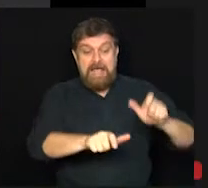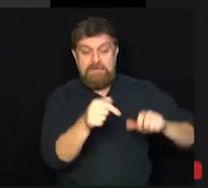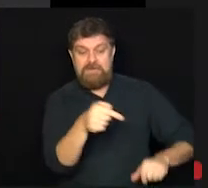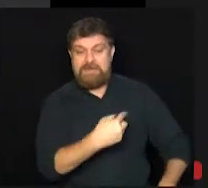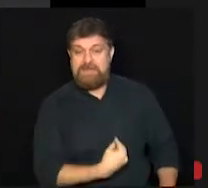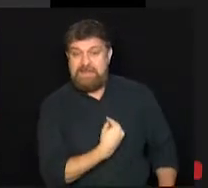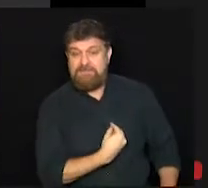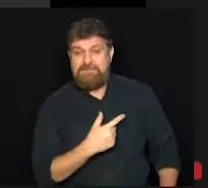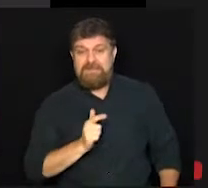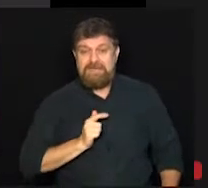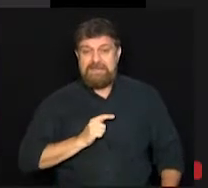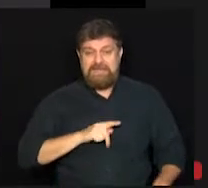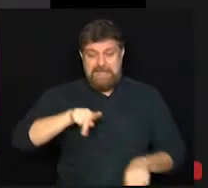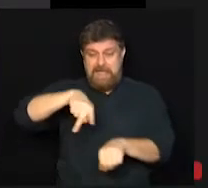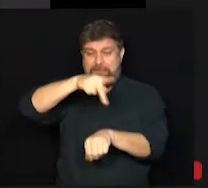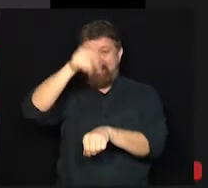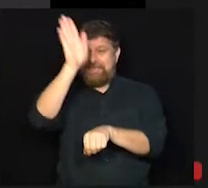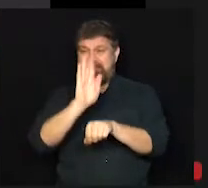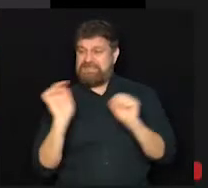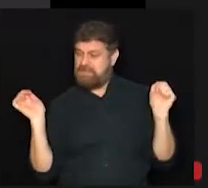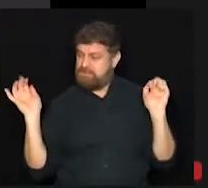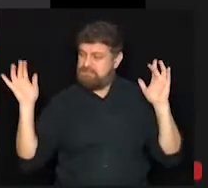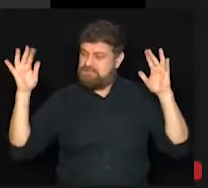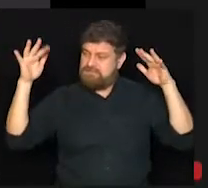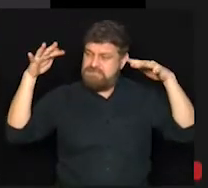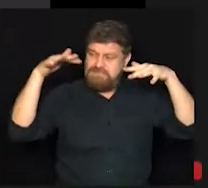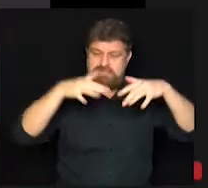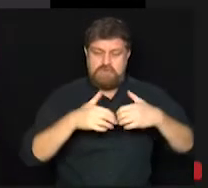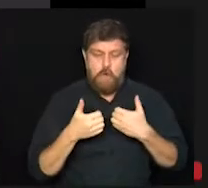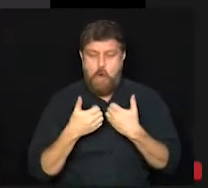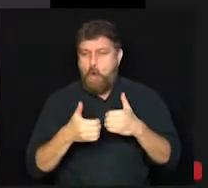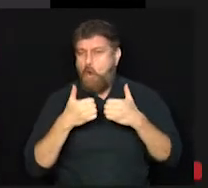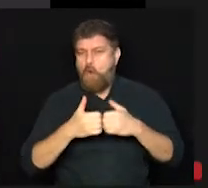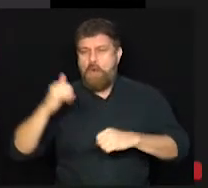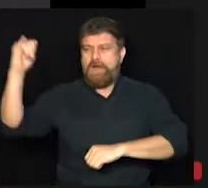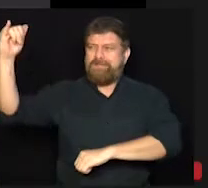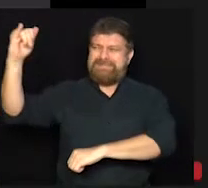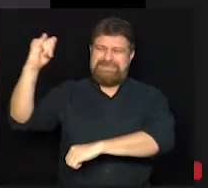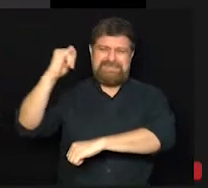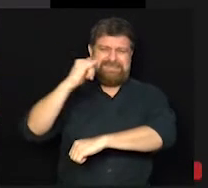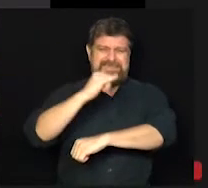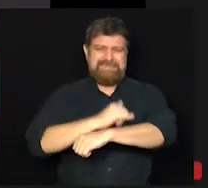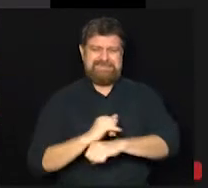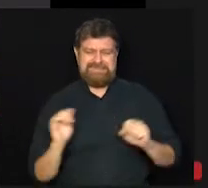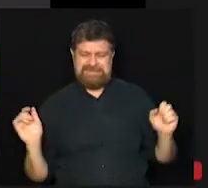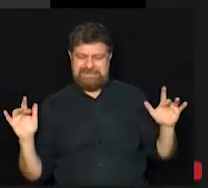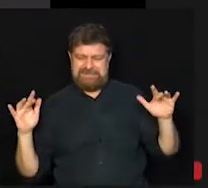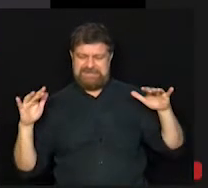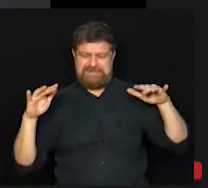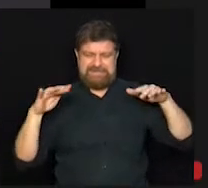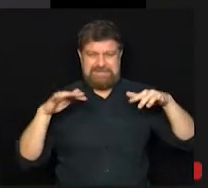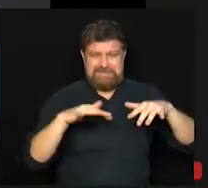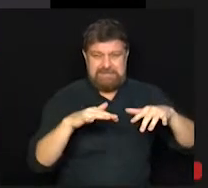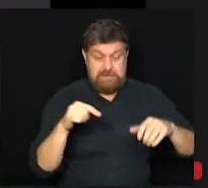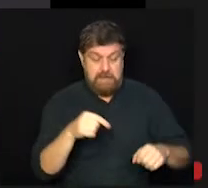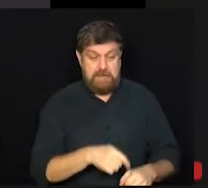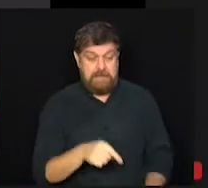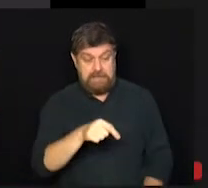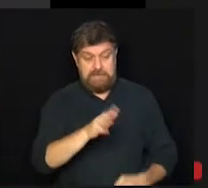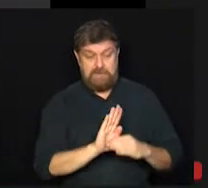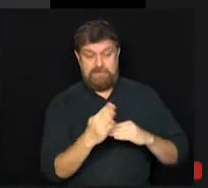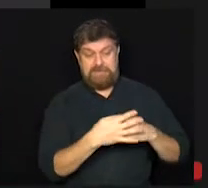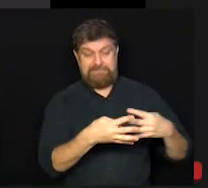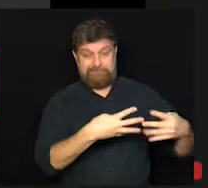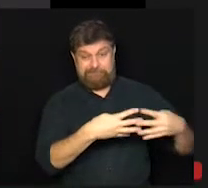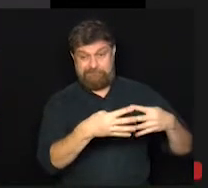gente vindo do país inteiro, vindo de ônibus, vindo de avião. Então, na discussão da mobilidade do vírus,